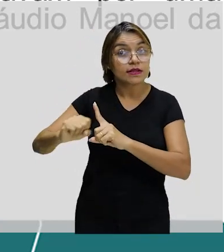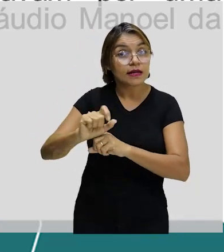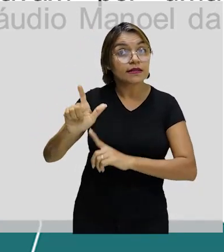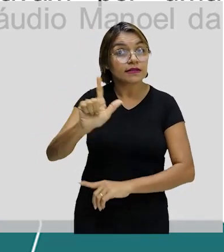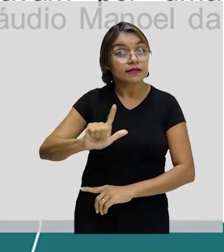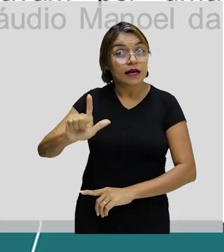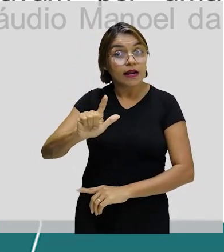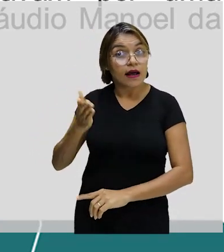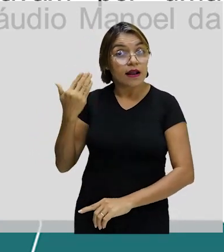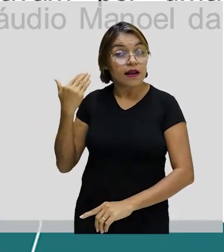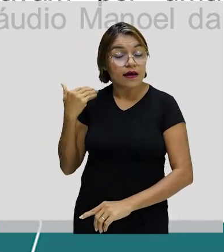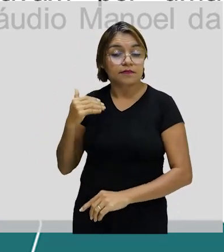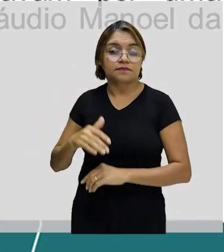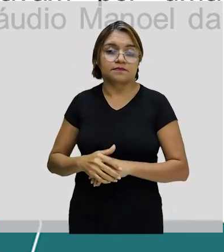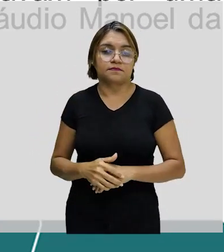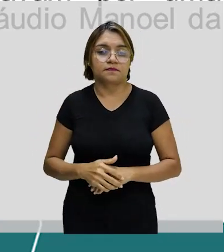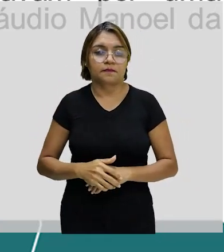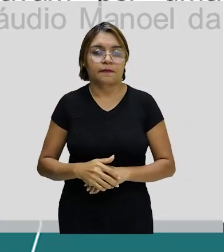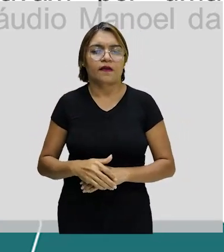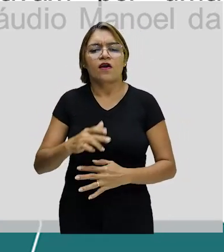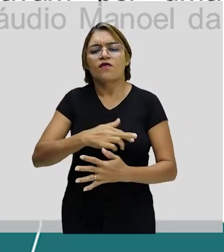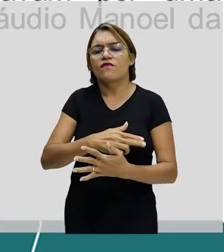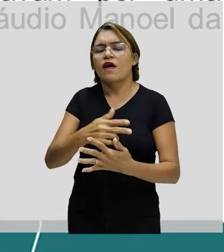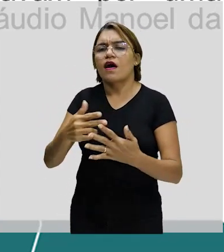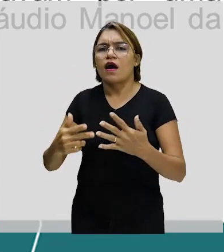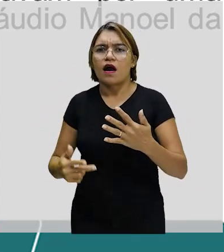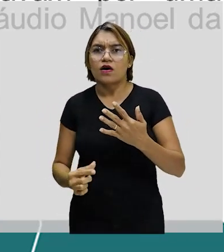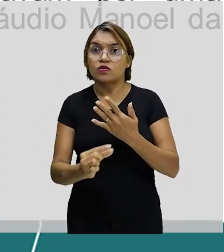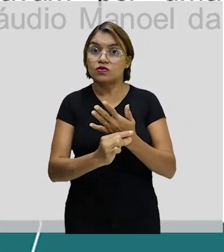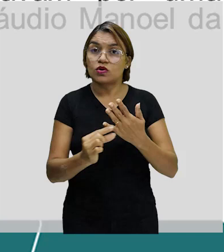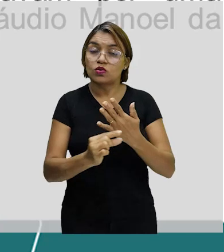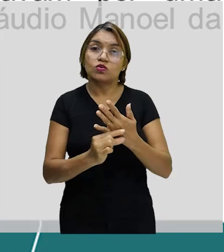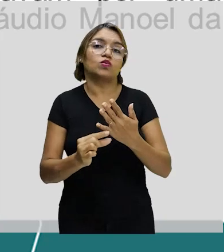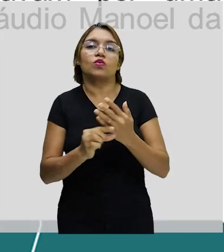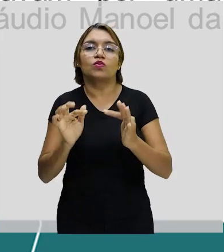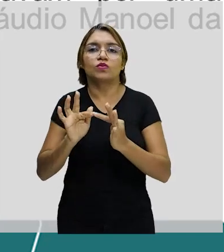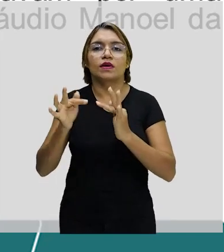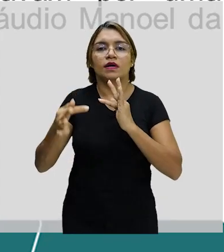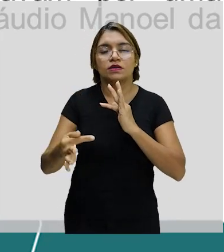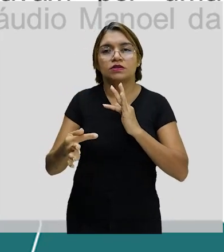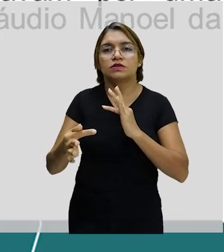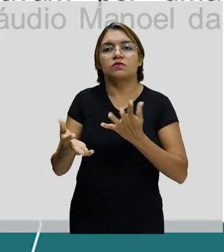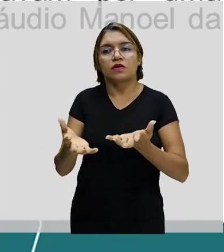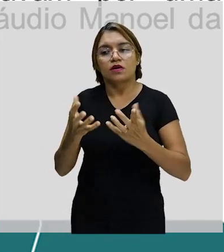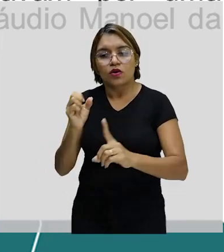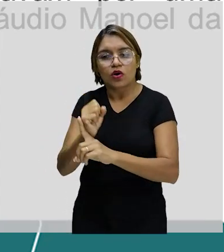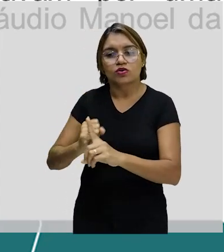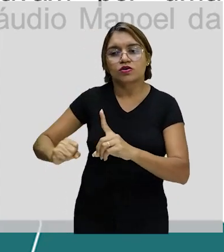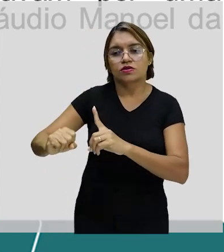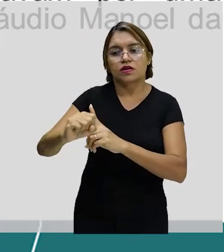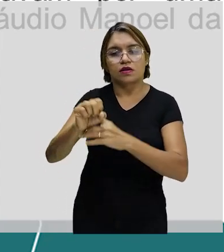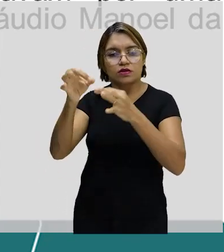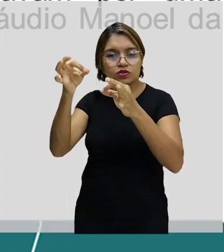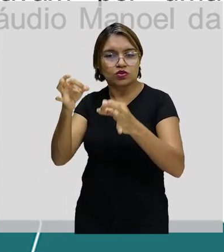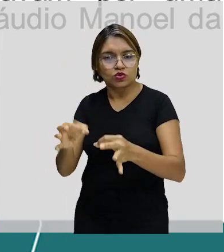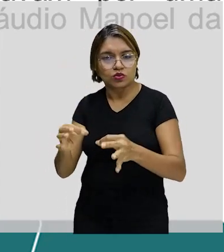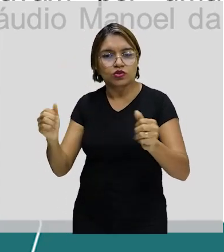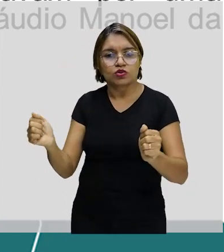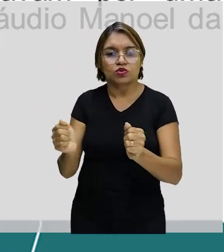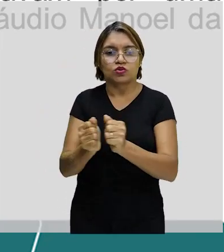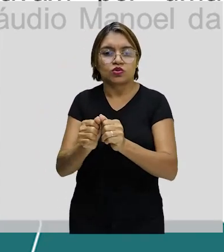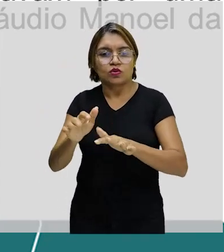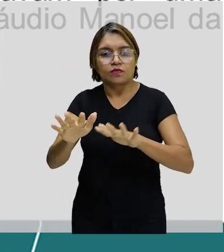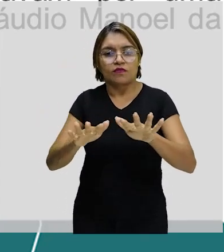Muitos autores brasileiros do arcadismo também ansiavam por uma sociedade mais justa e se uniram ao movimento, como Cláudio Manuel